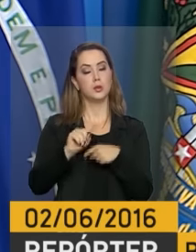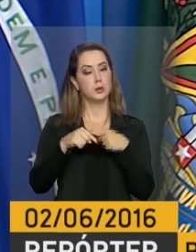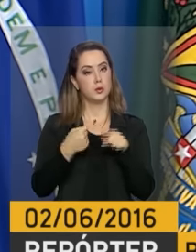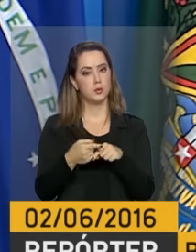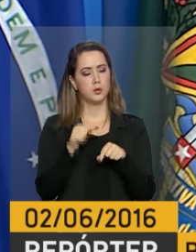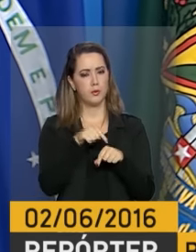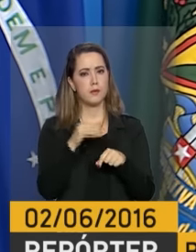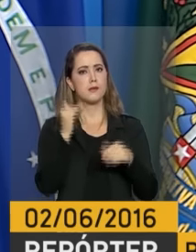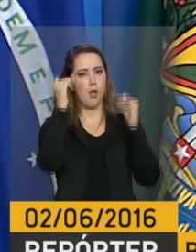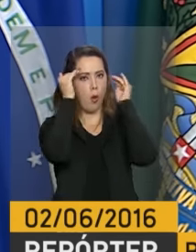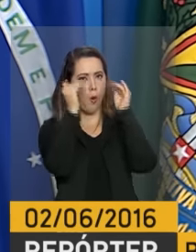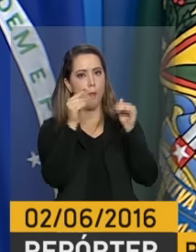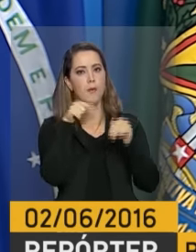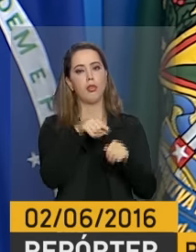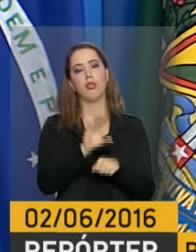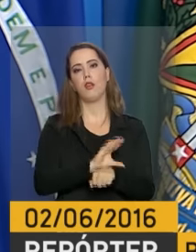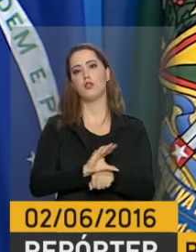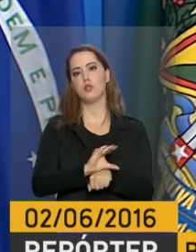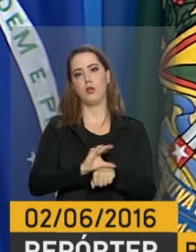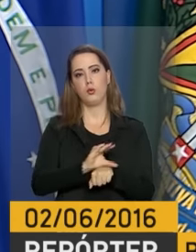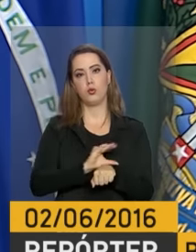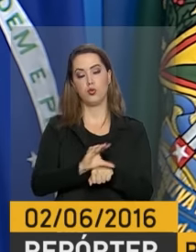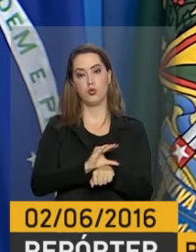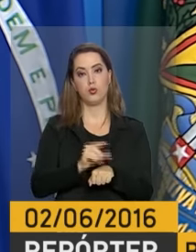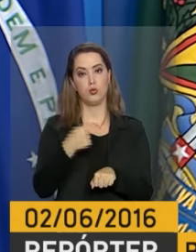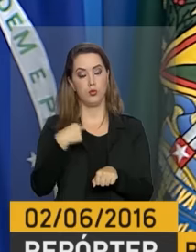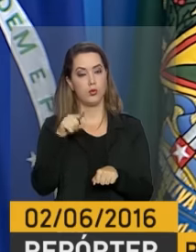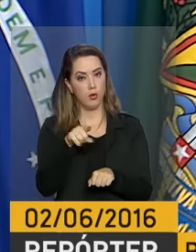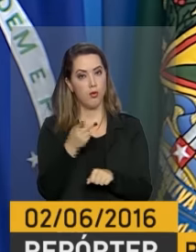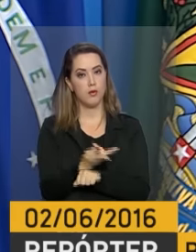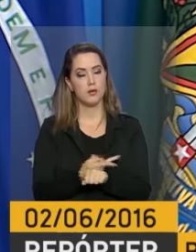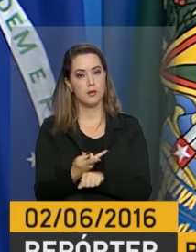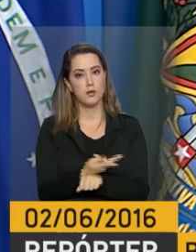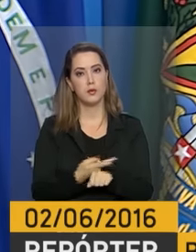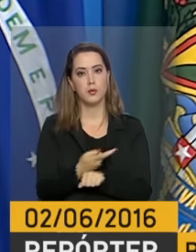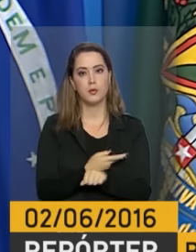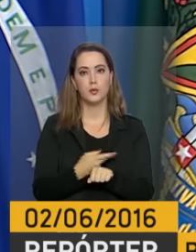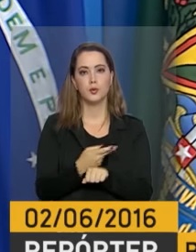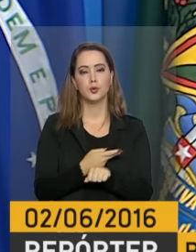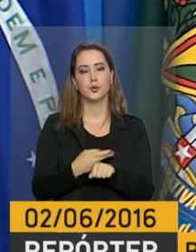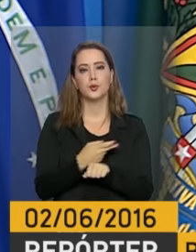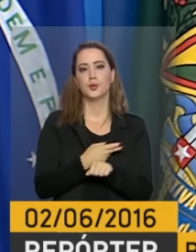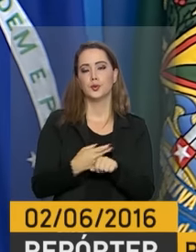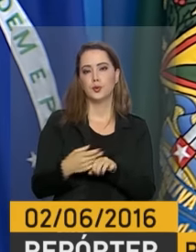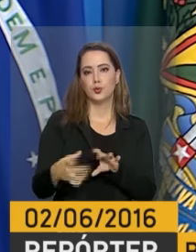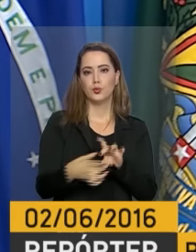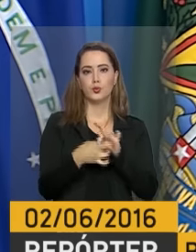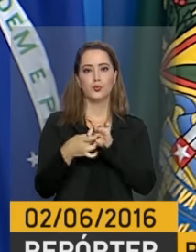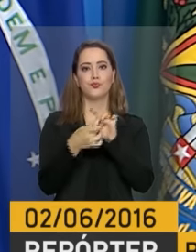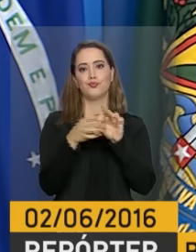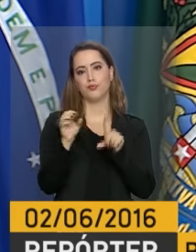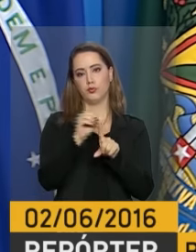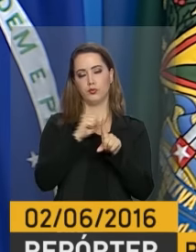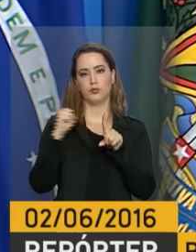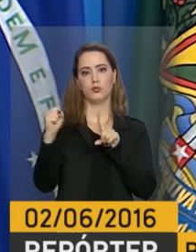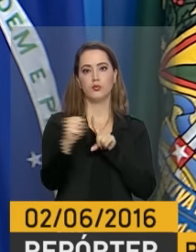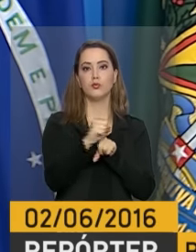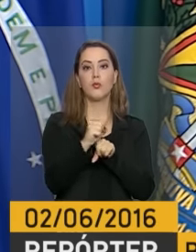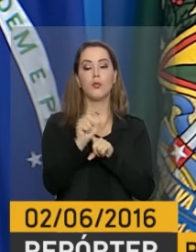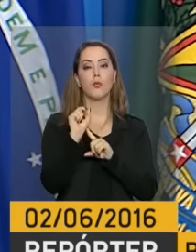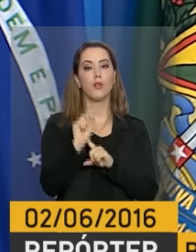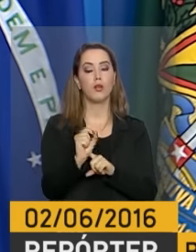obediência ao texto constitucional, você está buscando a harmonia social. Então, volto a